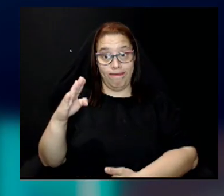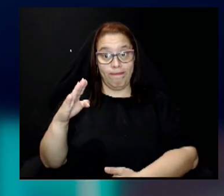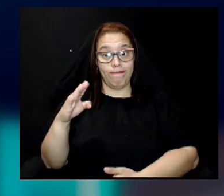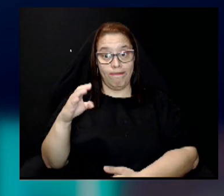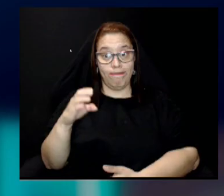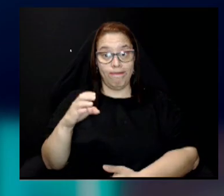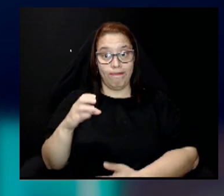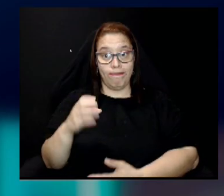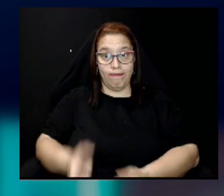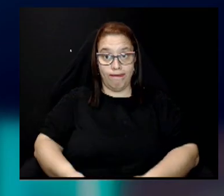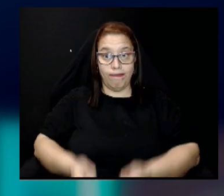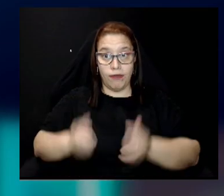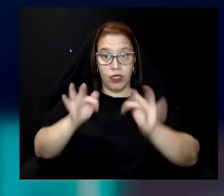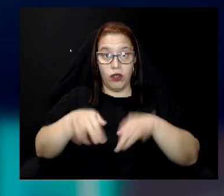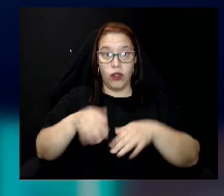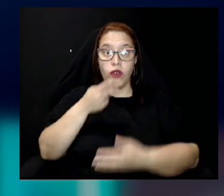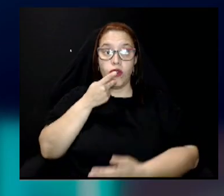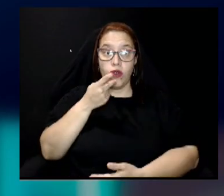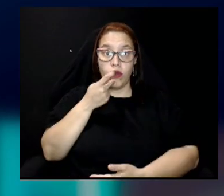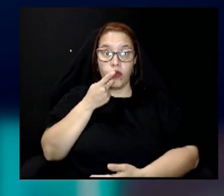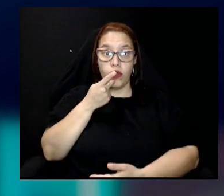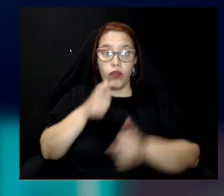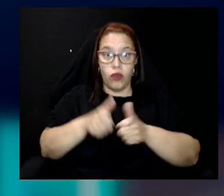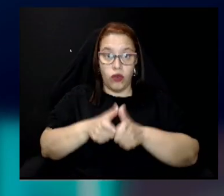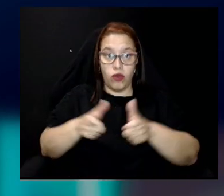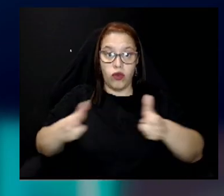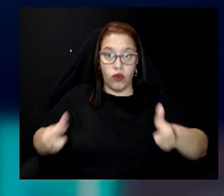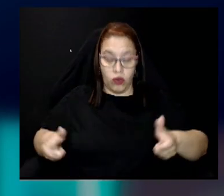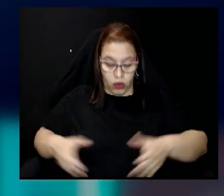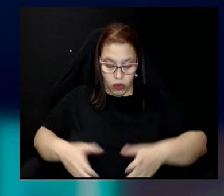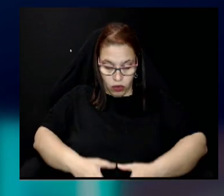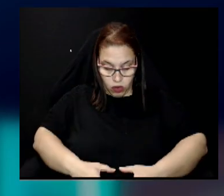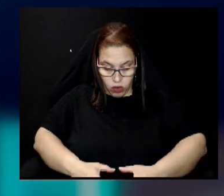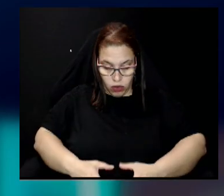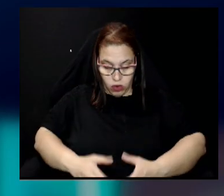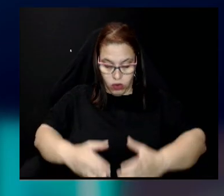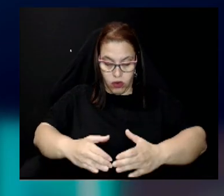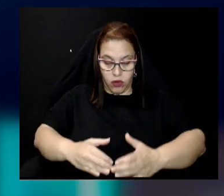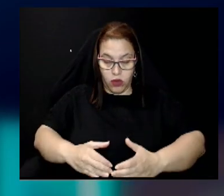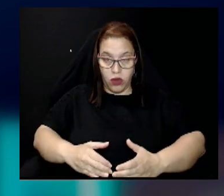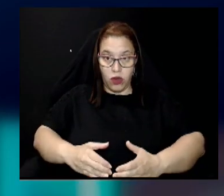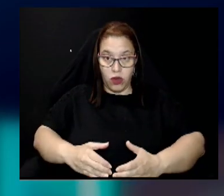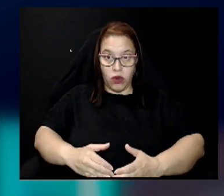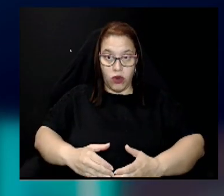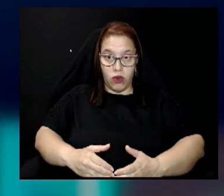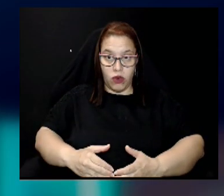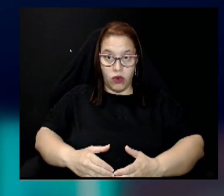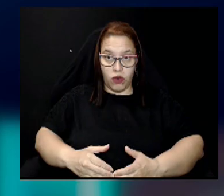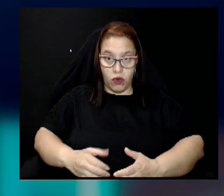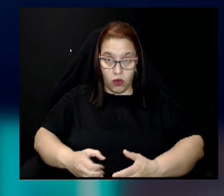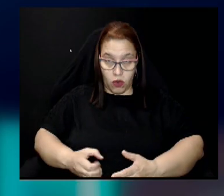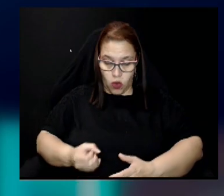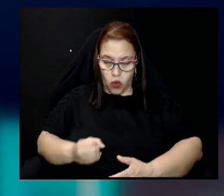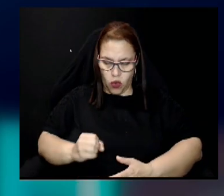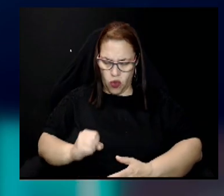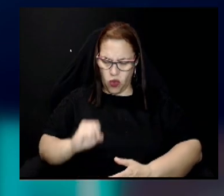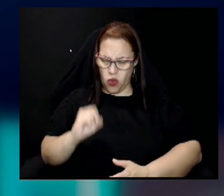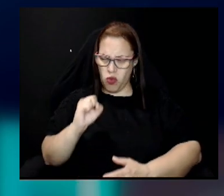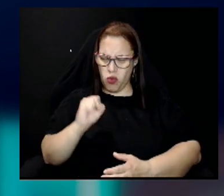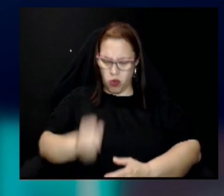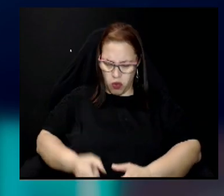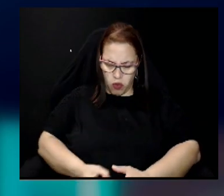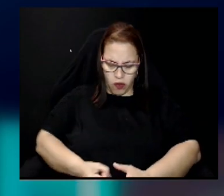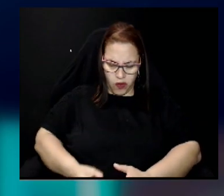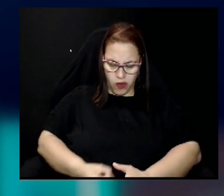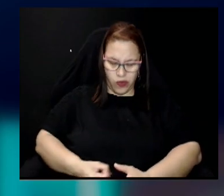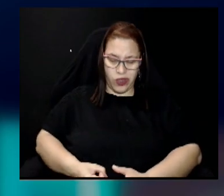finalizar a minha fala, é o aumento do volume abdominal, uma sensação de peso, um caroço abdominal, uma sensação de que o